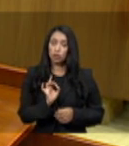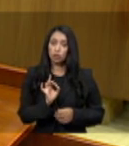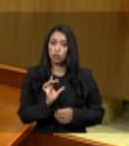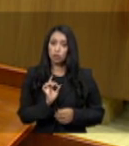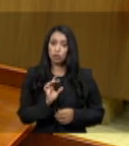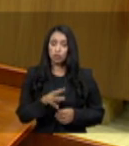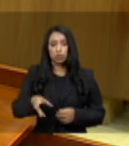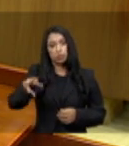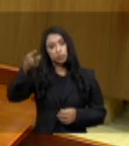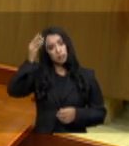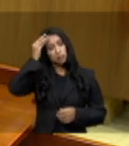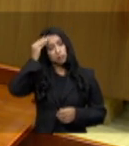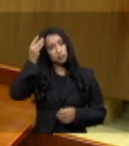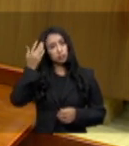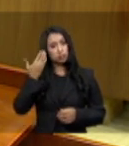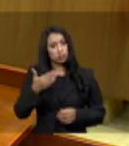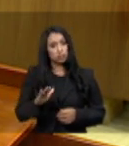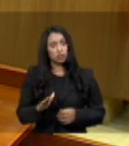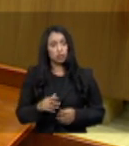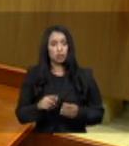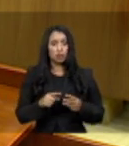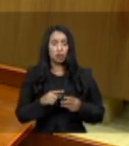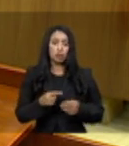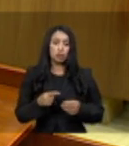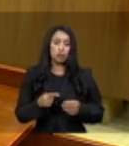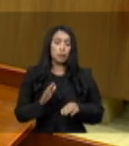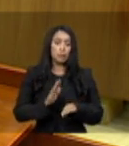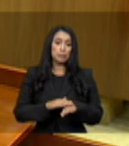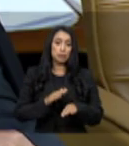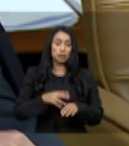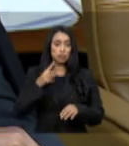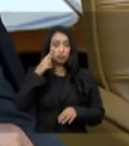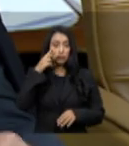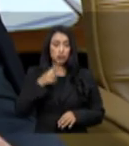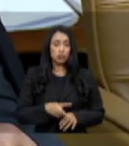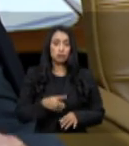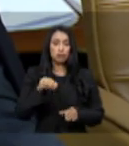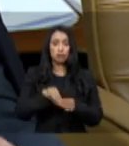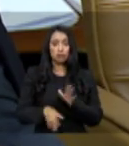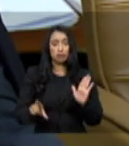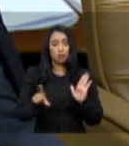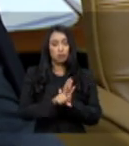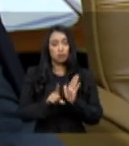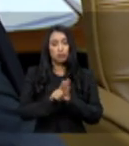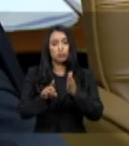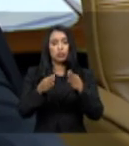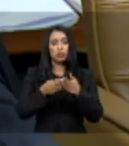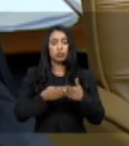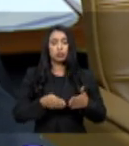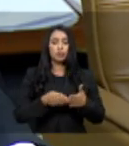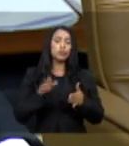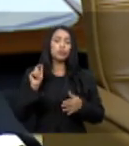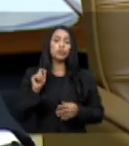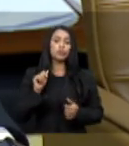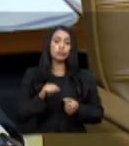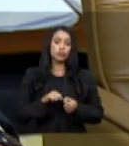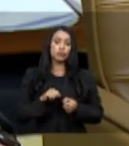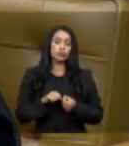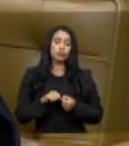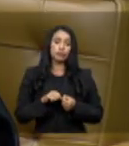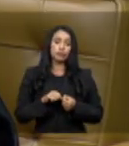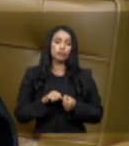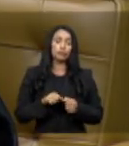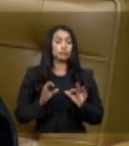entende que não seria o terceiro interessado parte legítima para requerer a providência incidental